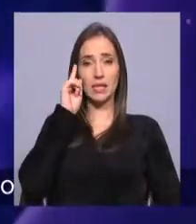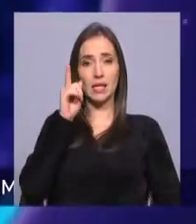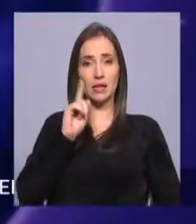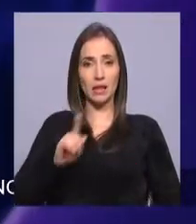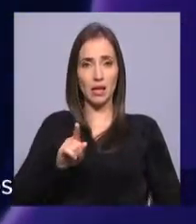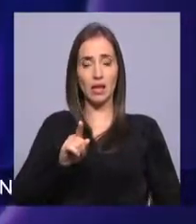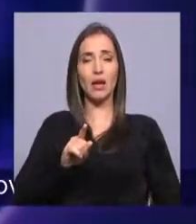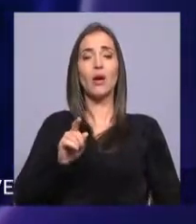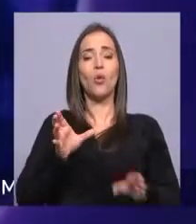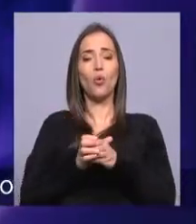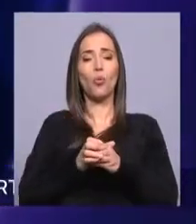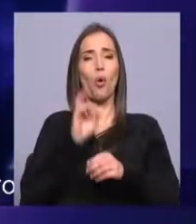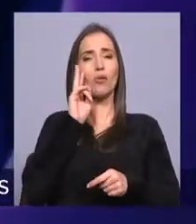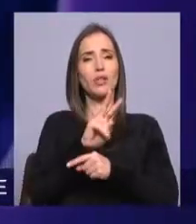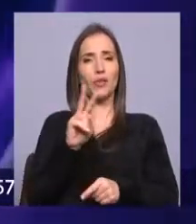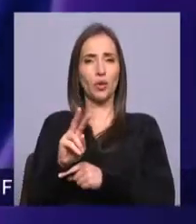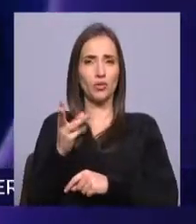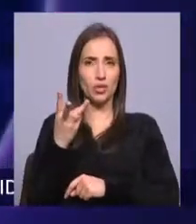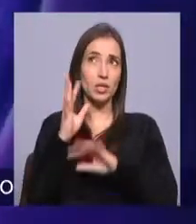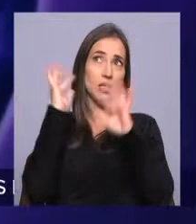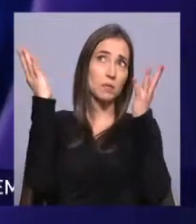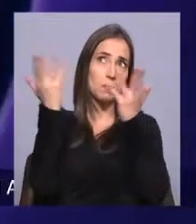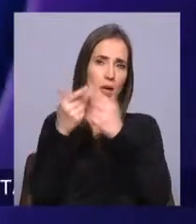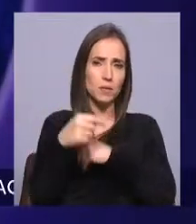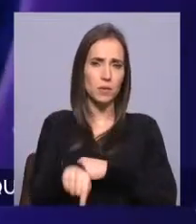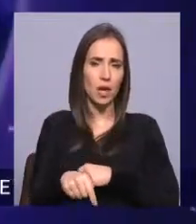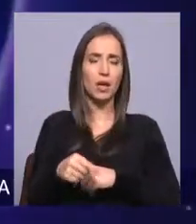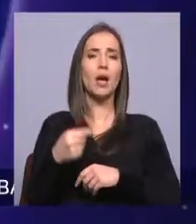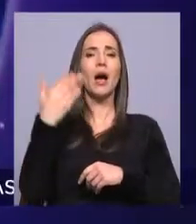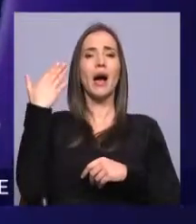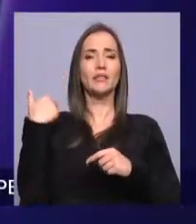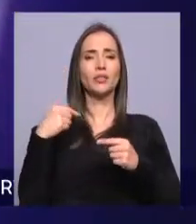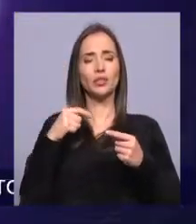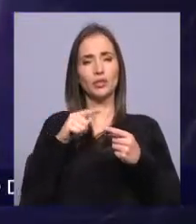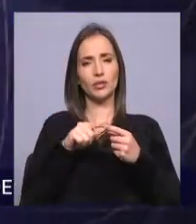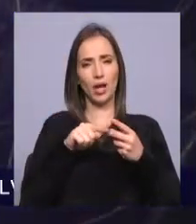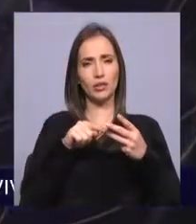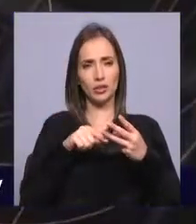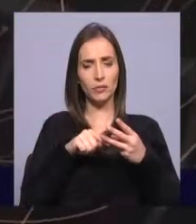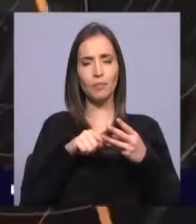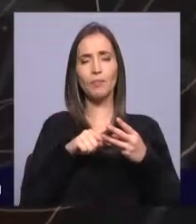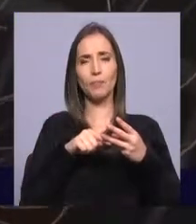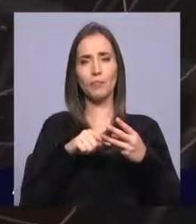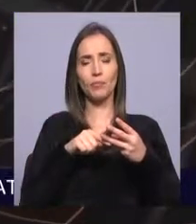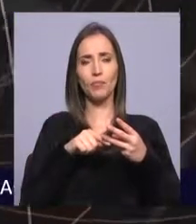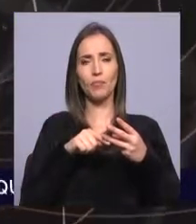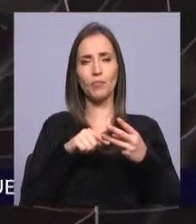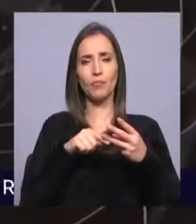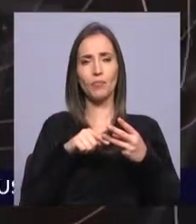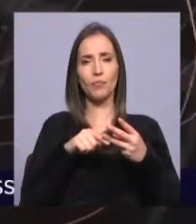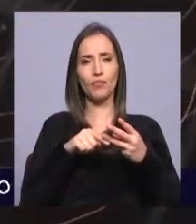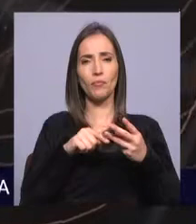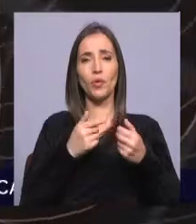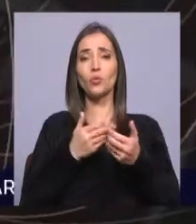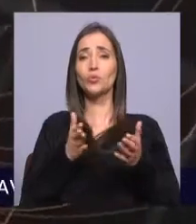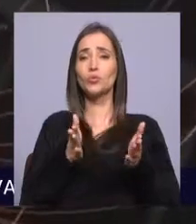3 observatórios espaciais que nós tínhamos na altura o RESI, o Integral e este próprio SWIFT, foram totalmente